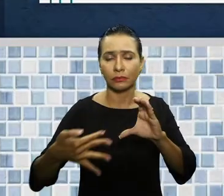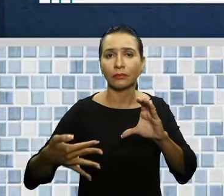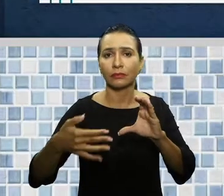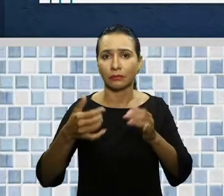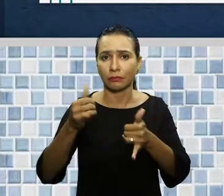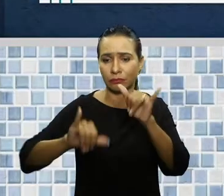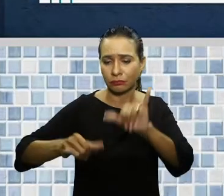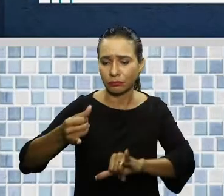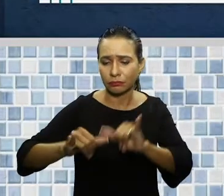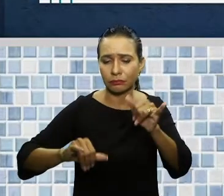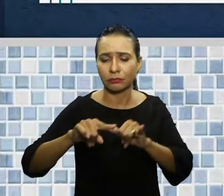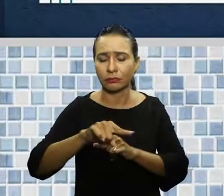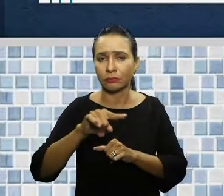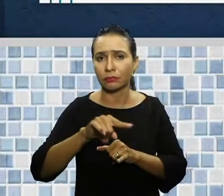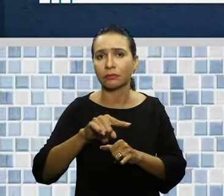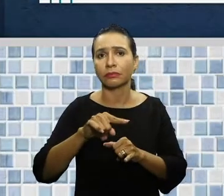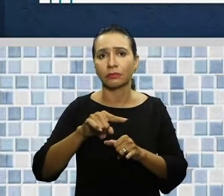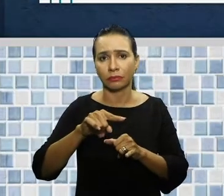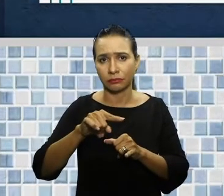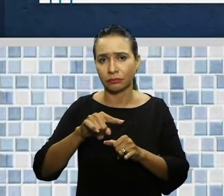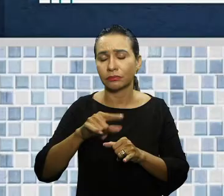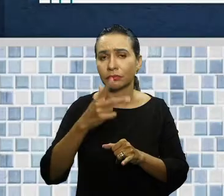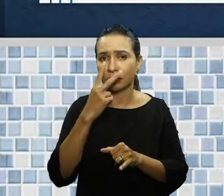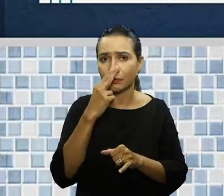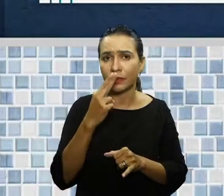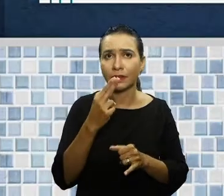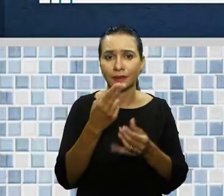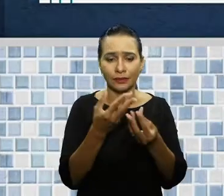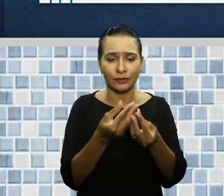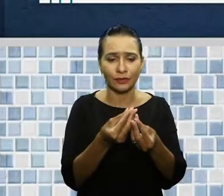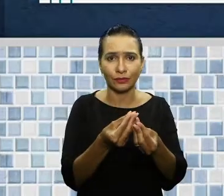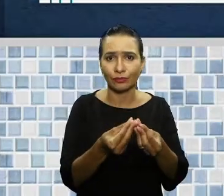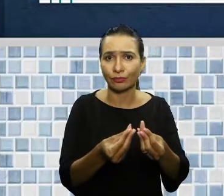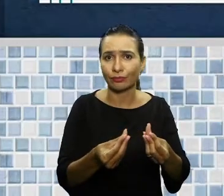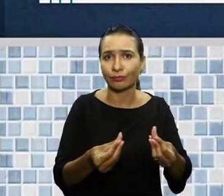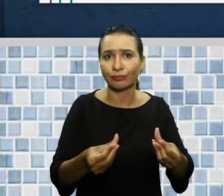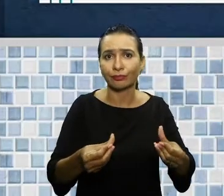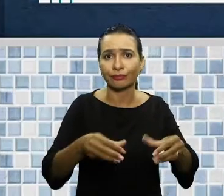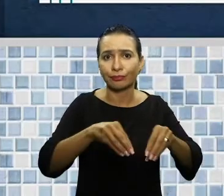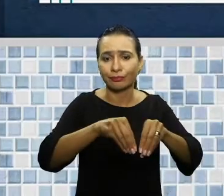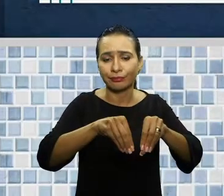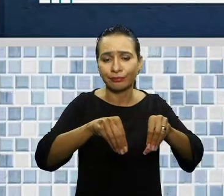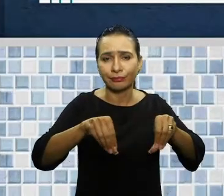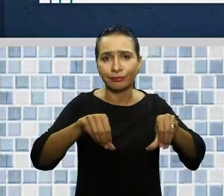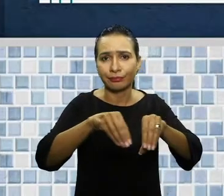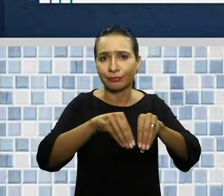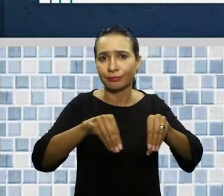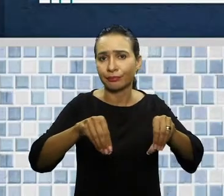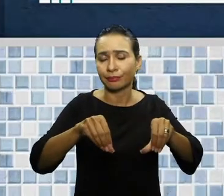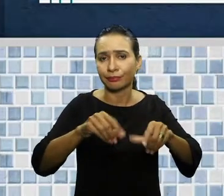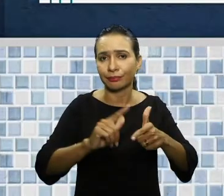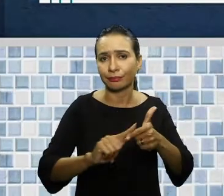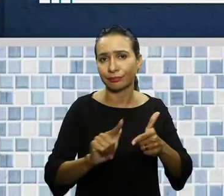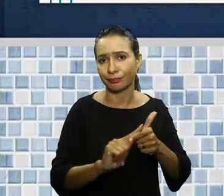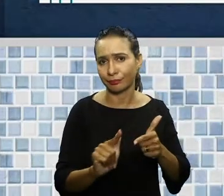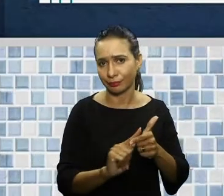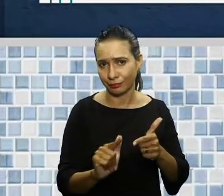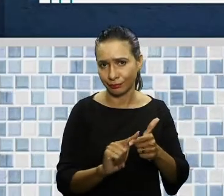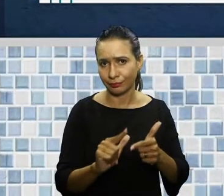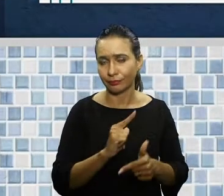características químicas, normalmente, elas vão deixar aquele solo rico em sais minerais.